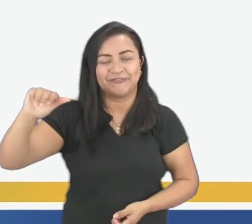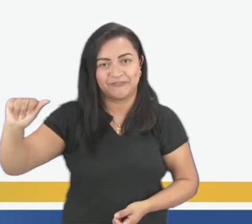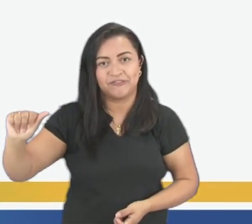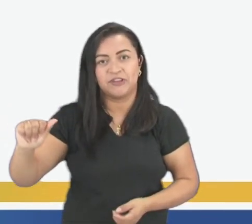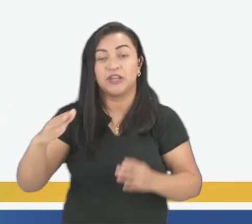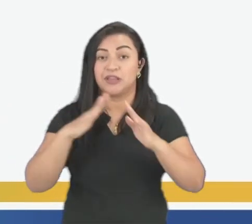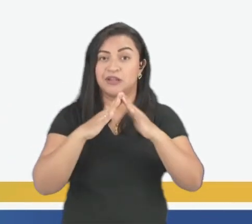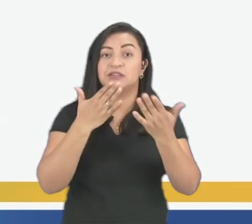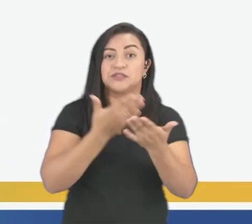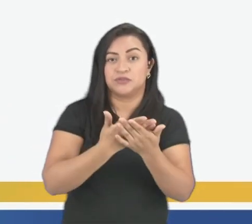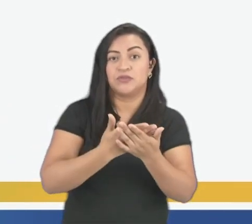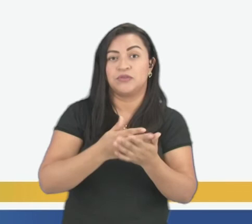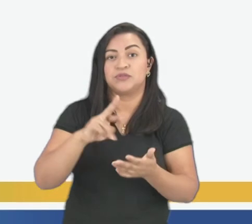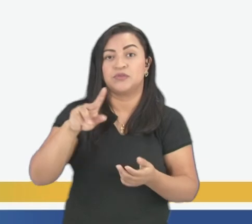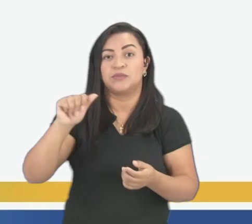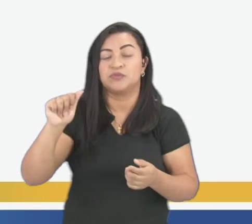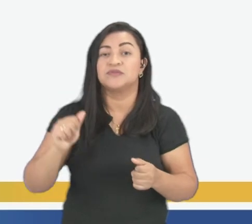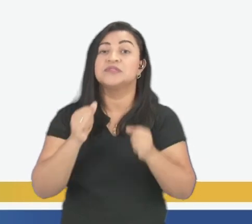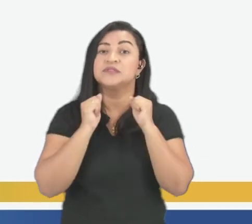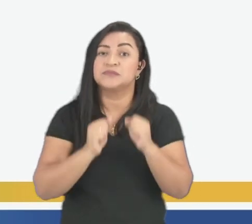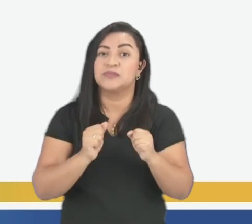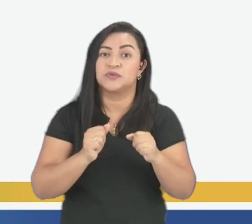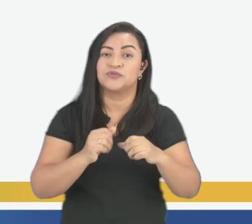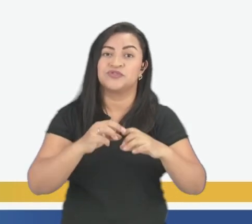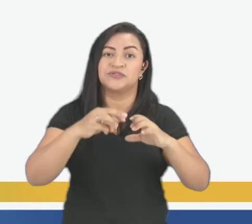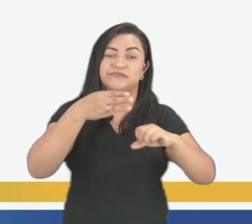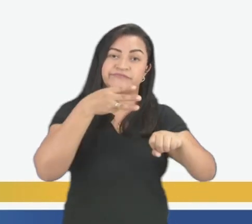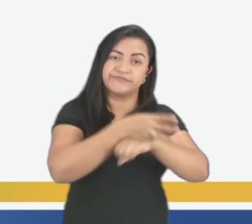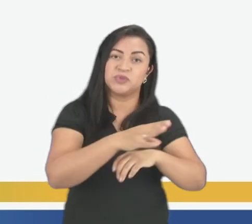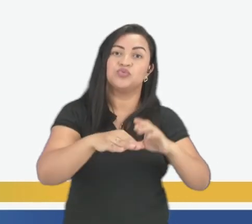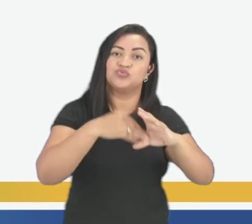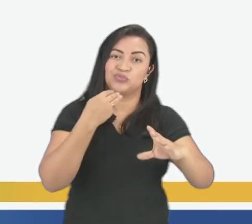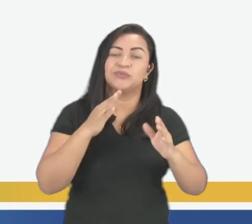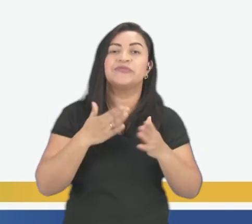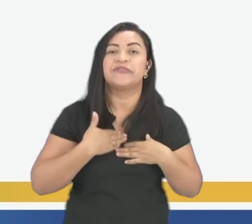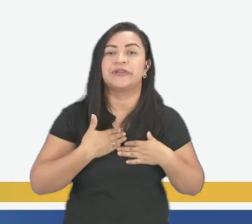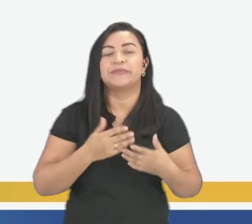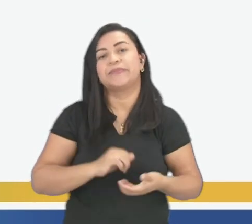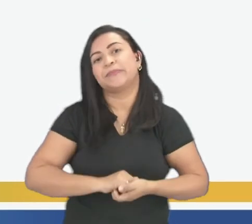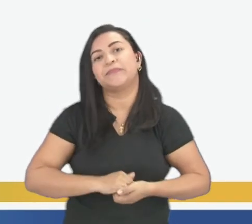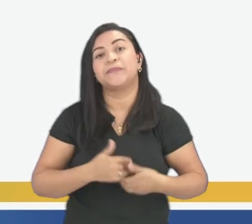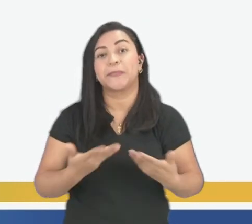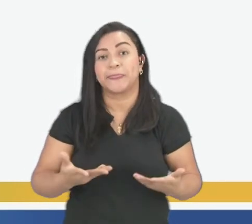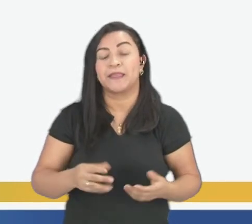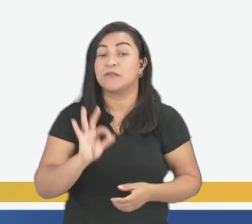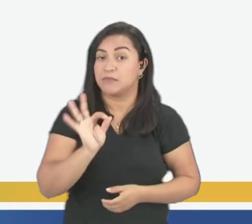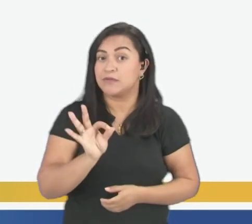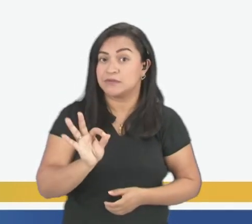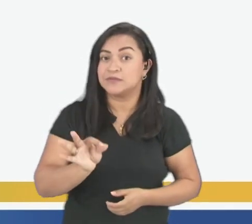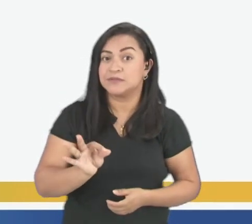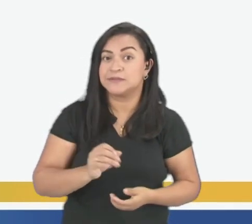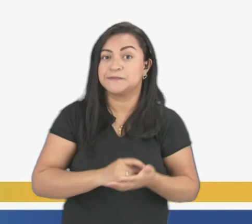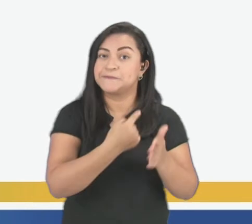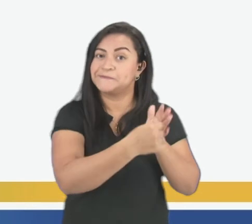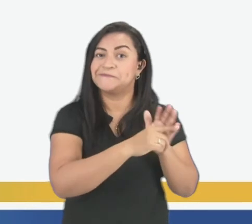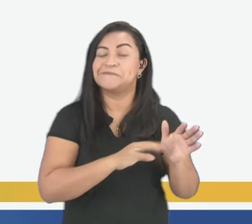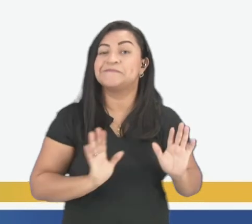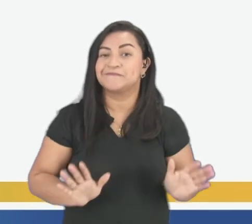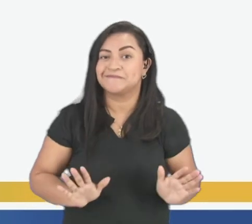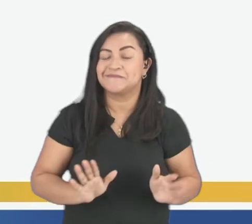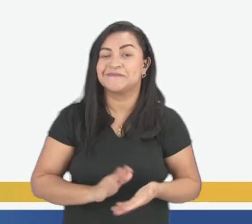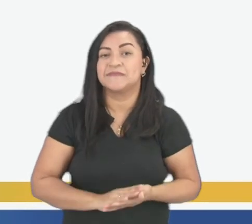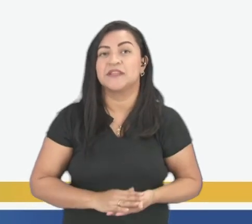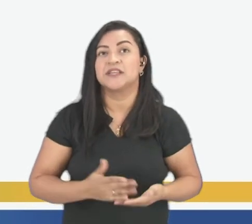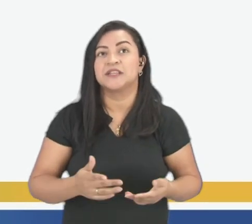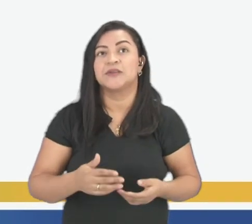fazendo esses exercícios e enviando para mim no meu privado. Tudo bem? Então você marcou certinho, então a